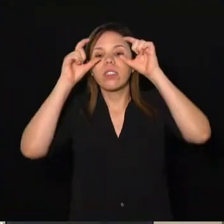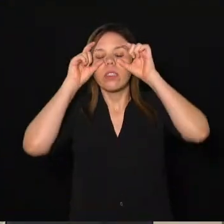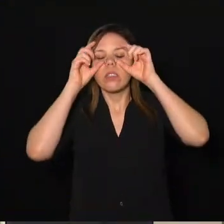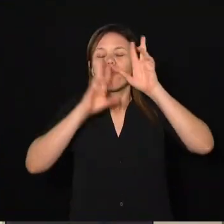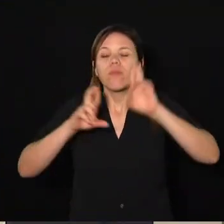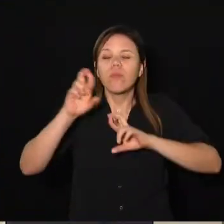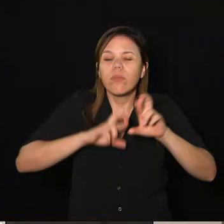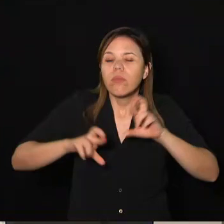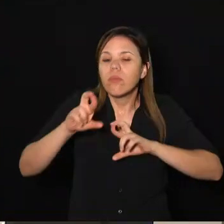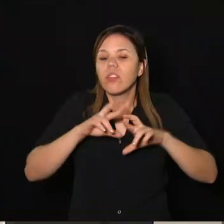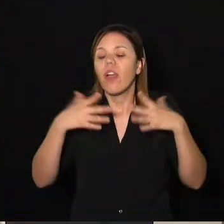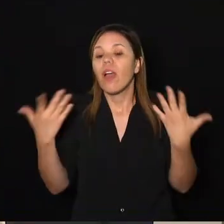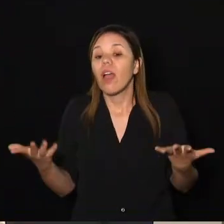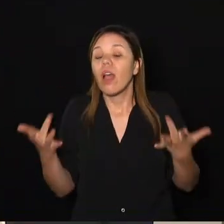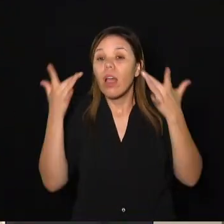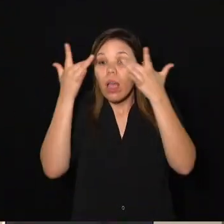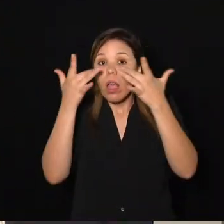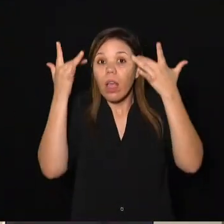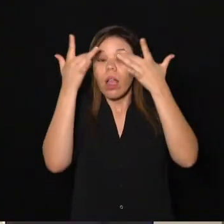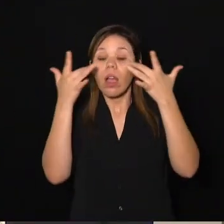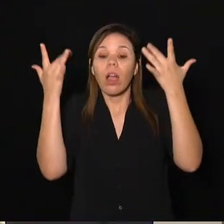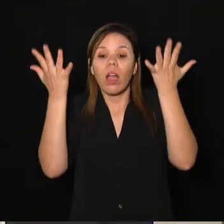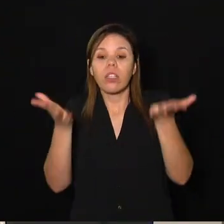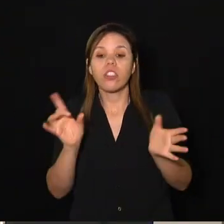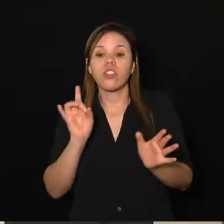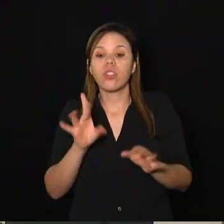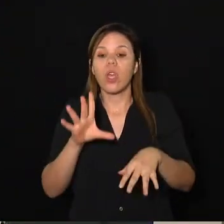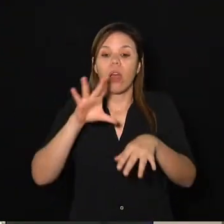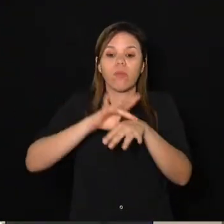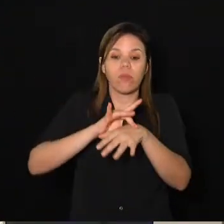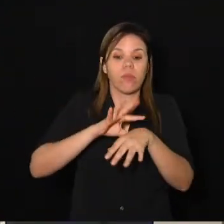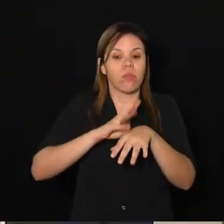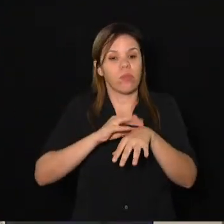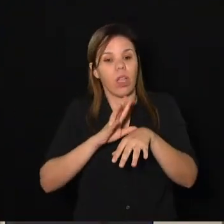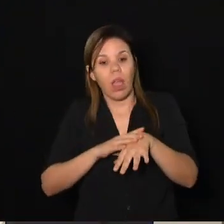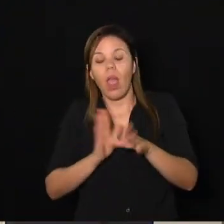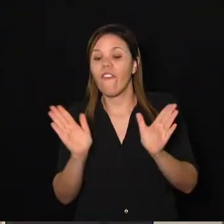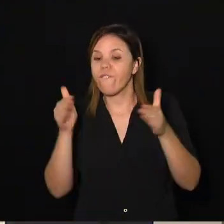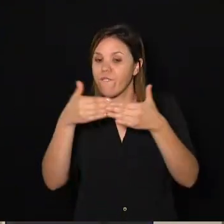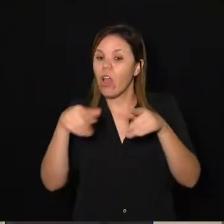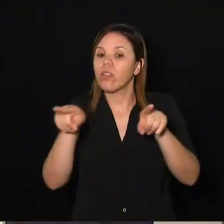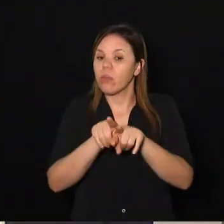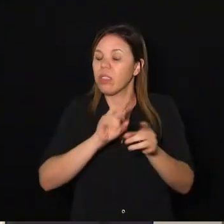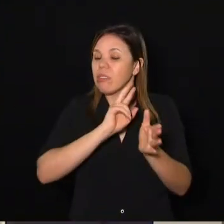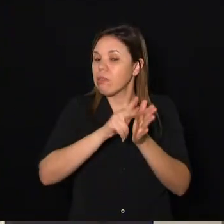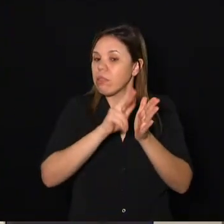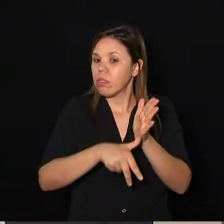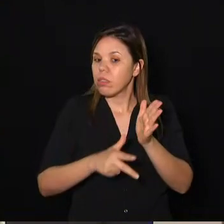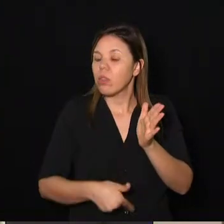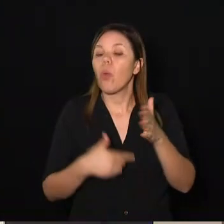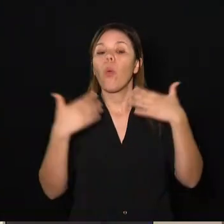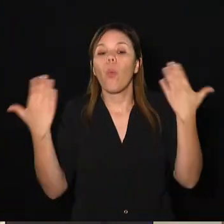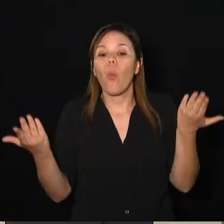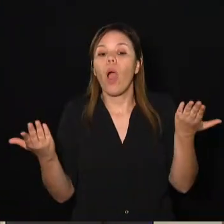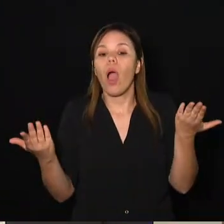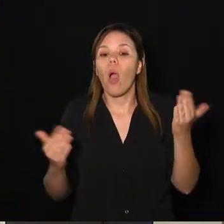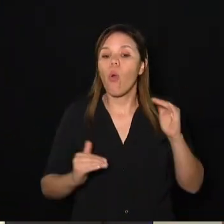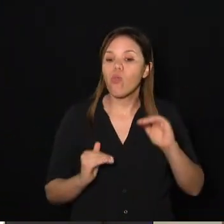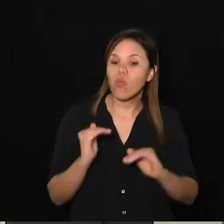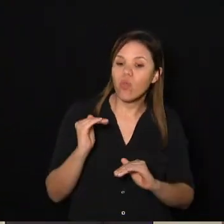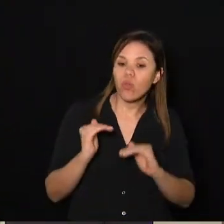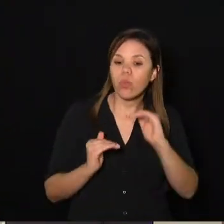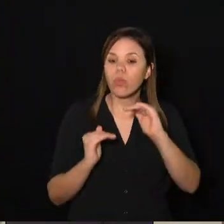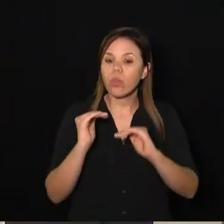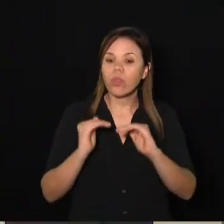falar de olho não é somente a patologia enfatiza muito em relação às grades e o que temos então vou